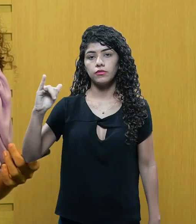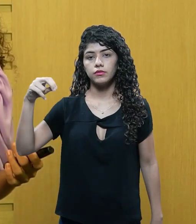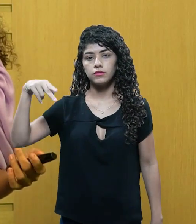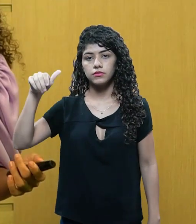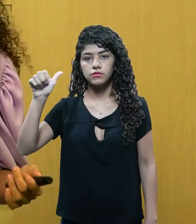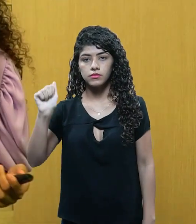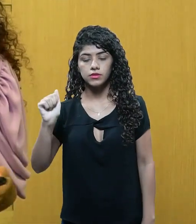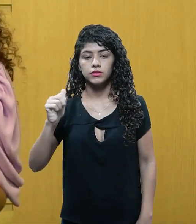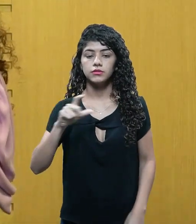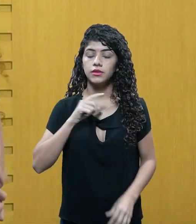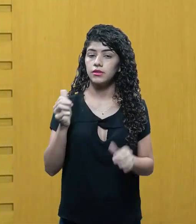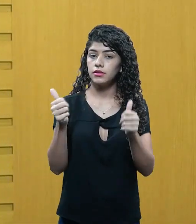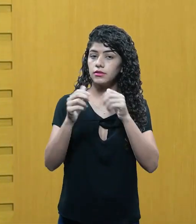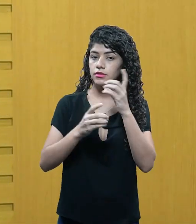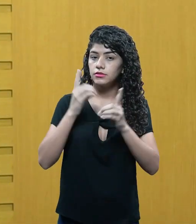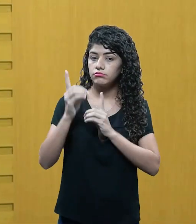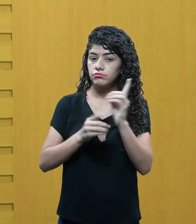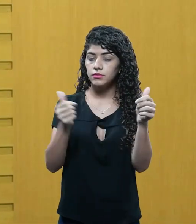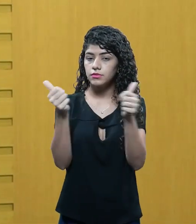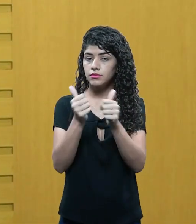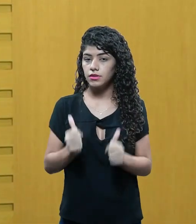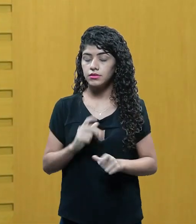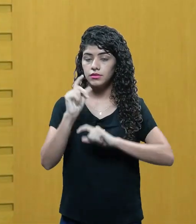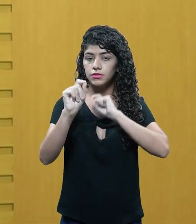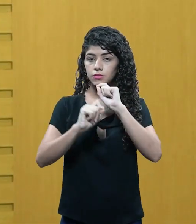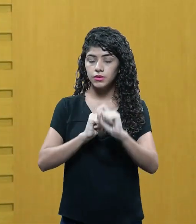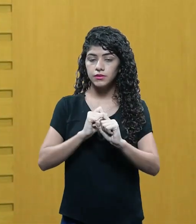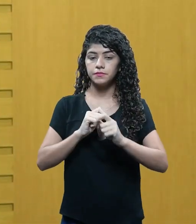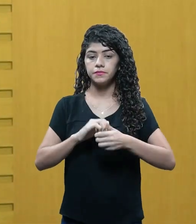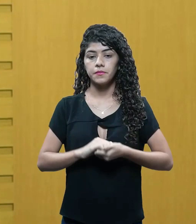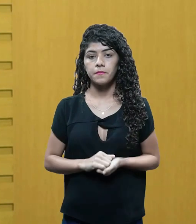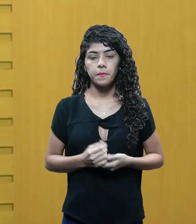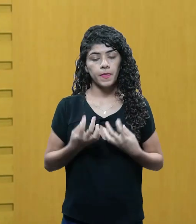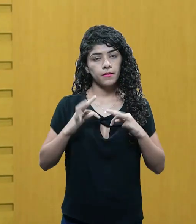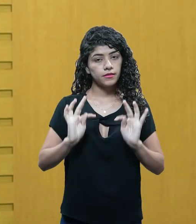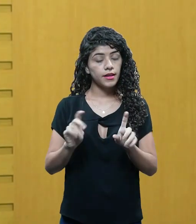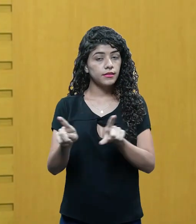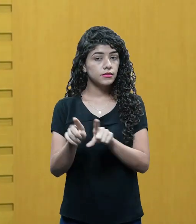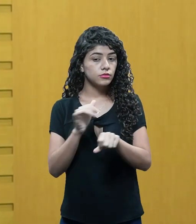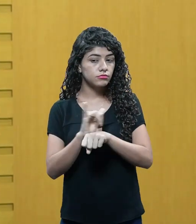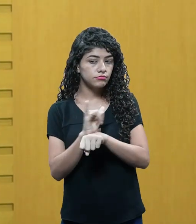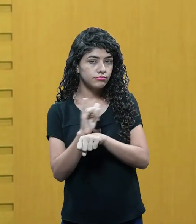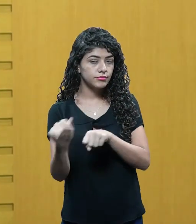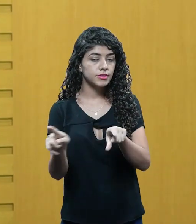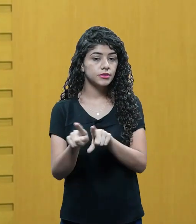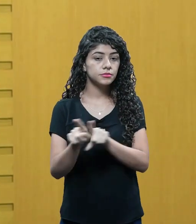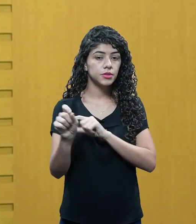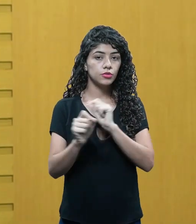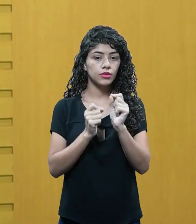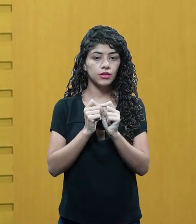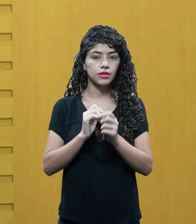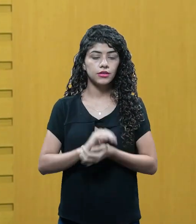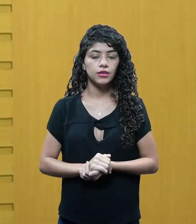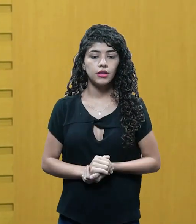oficina, as dinâmicas de avaliação, elas prezam muito pela técnica, mas também prezam